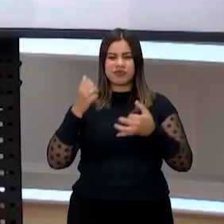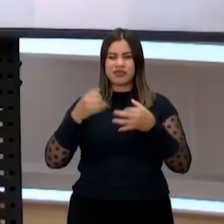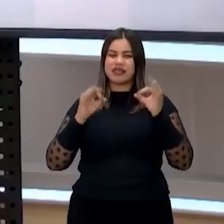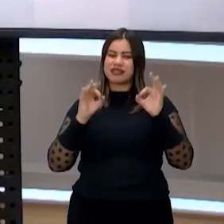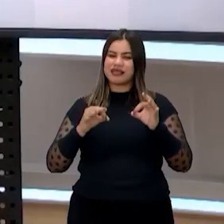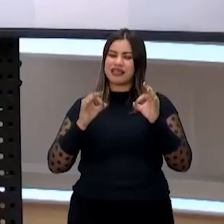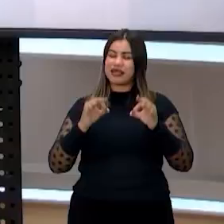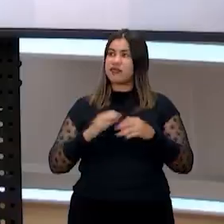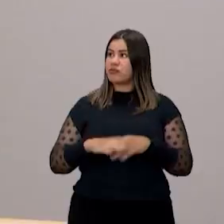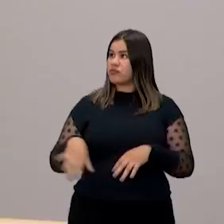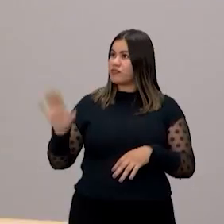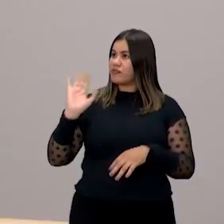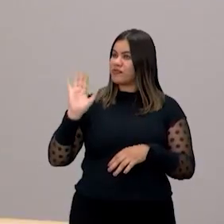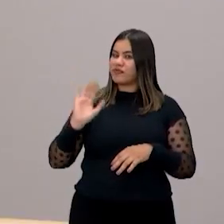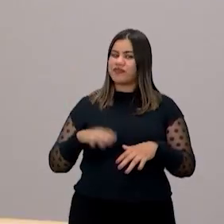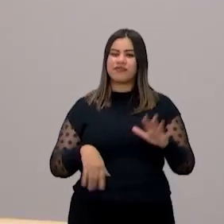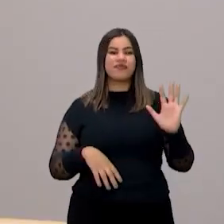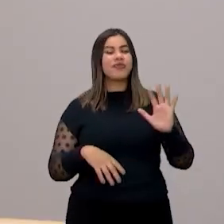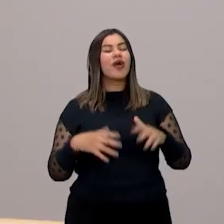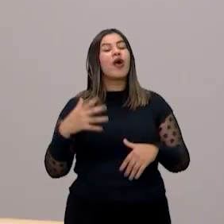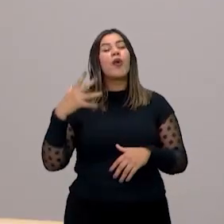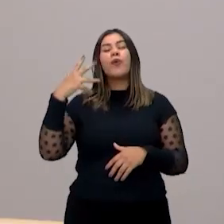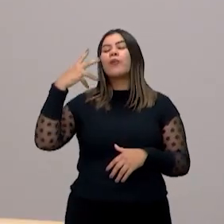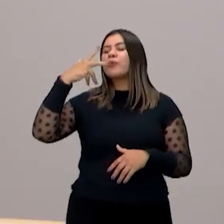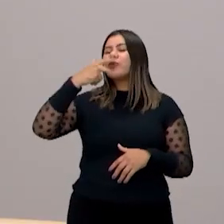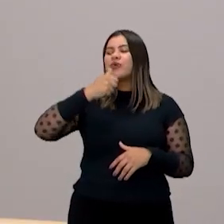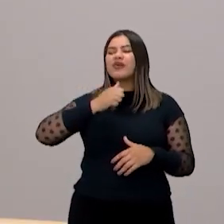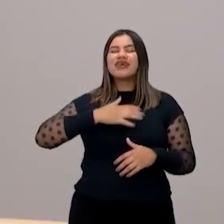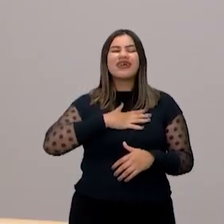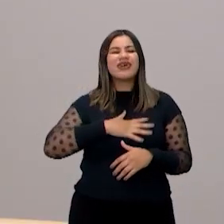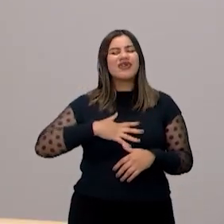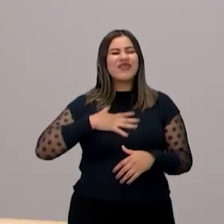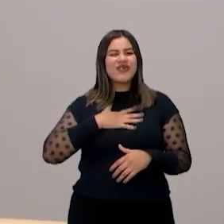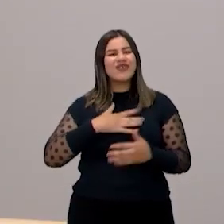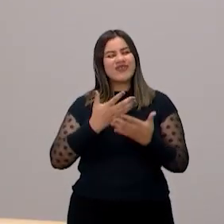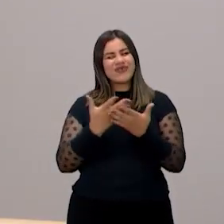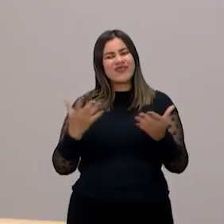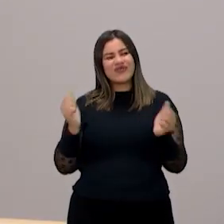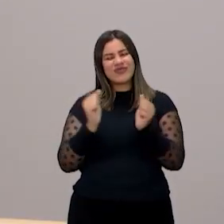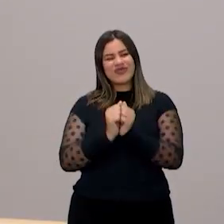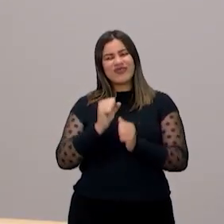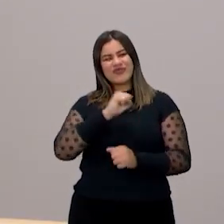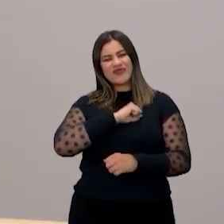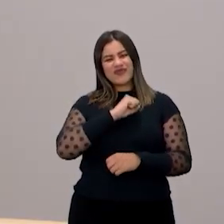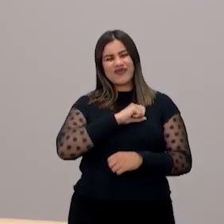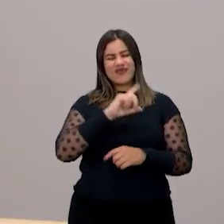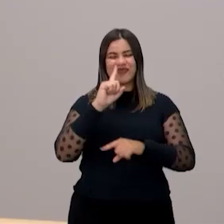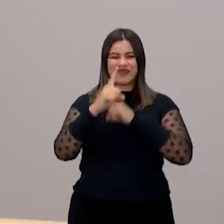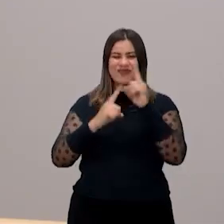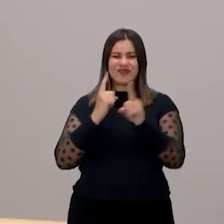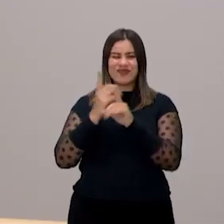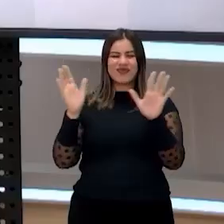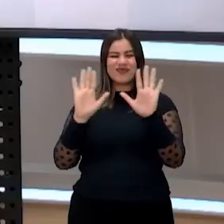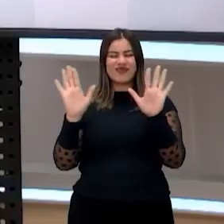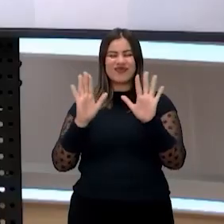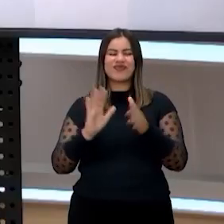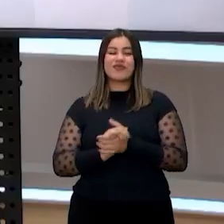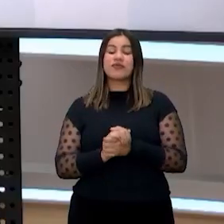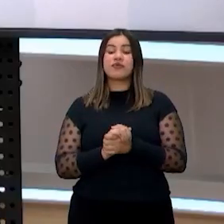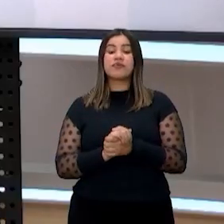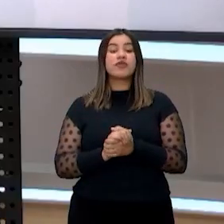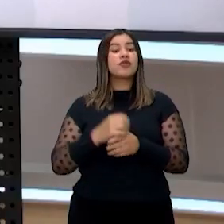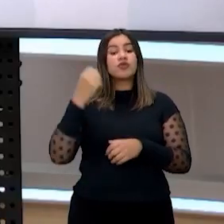dá aquele tchauzão para a galera. Oi, gente bonita, prazerzaço em ter estado com vocês. Estamos juntos novamente em breve. Não